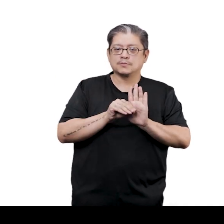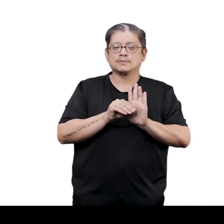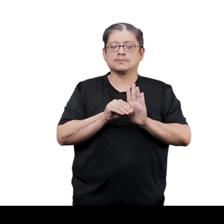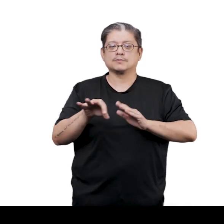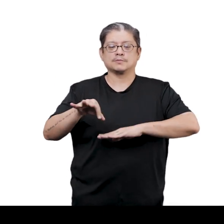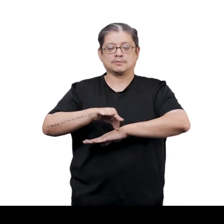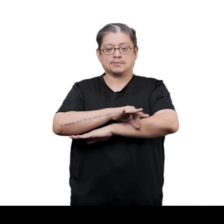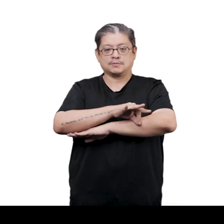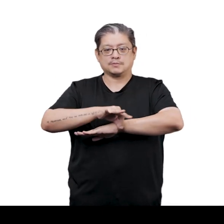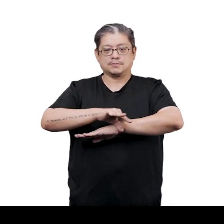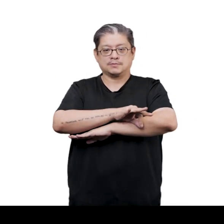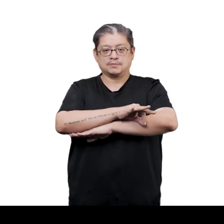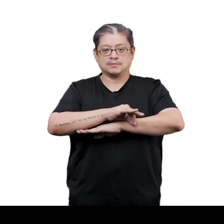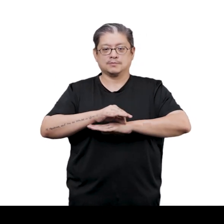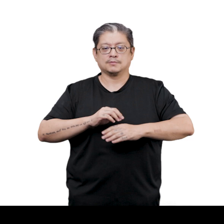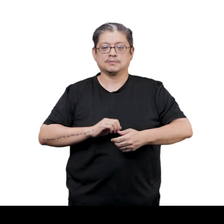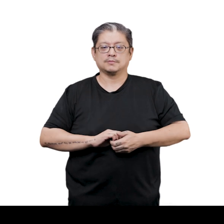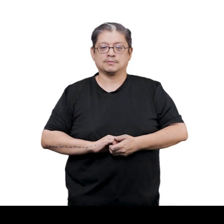escultura.